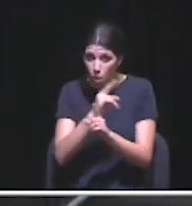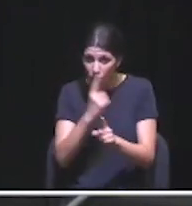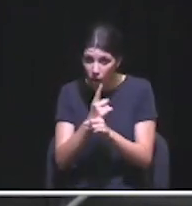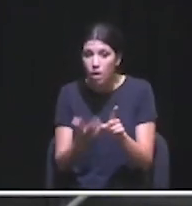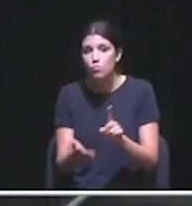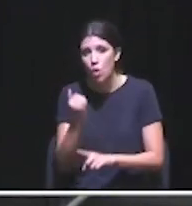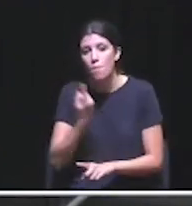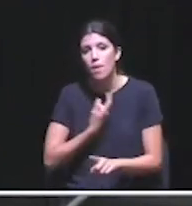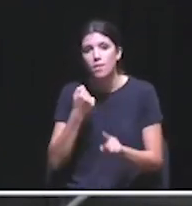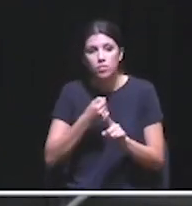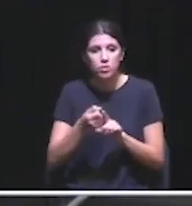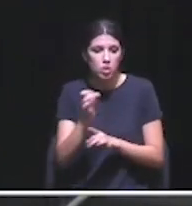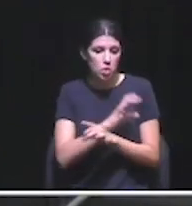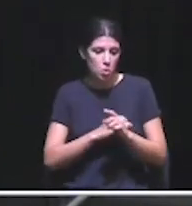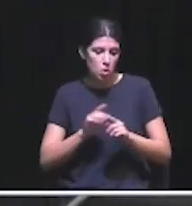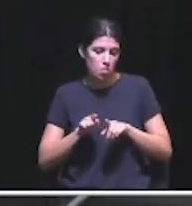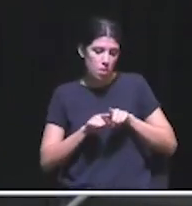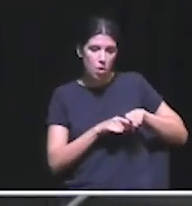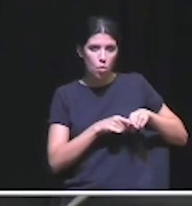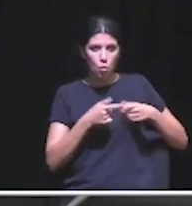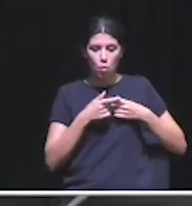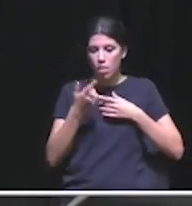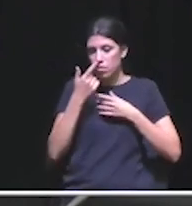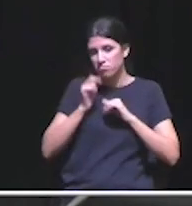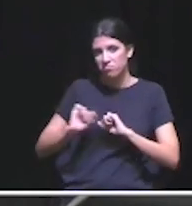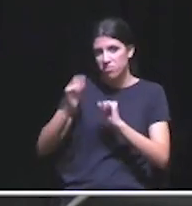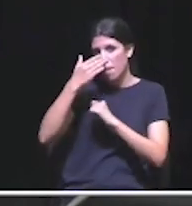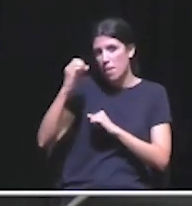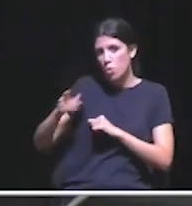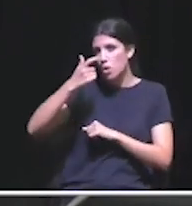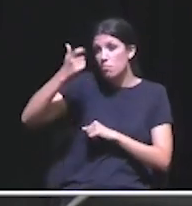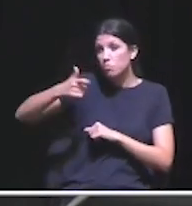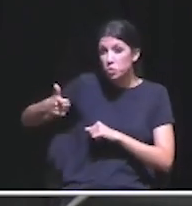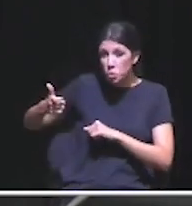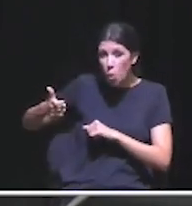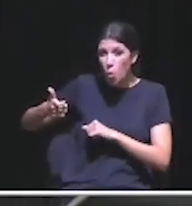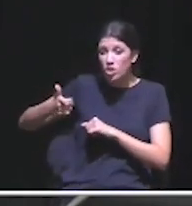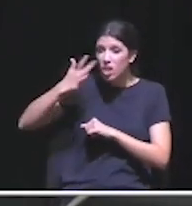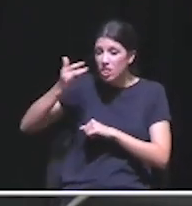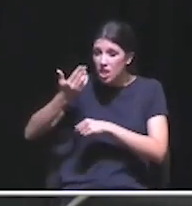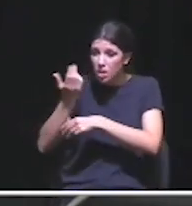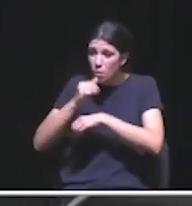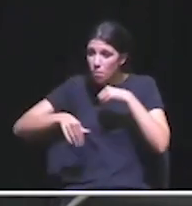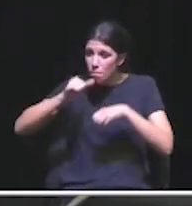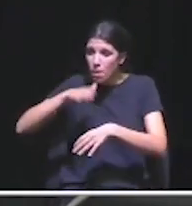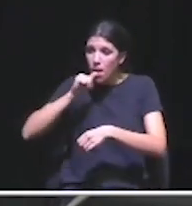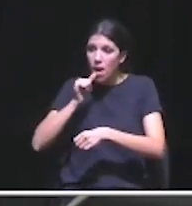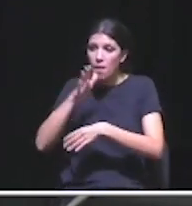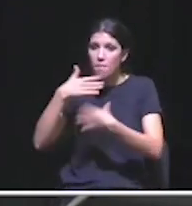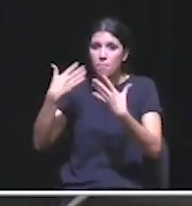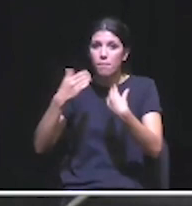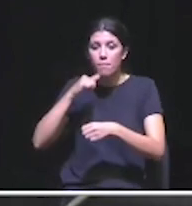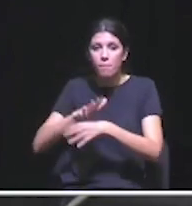Temos de combater a Europa fortaleza que abandona e condena à morte milhares de pessoas que tentam atravessar o Mediterrâneo à procura de abrigo e que ergue